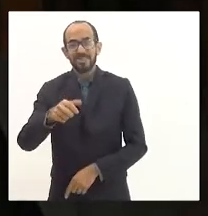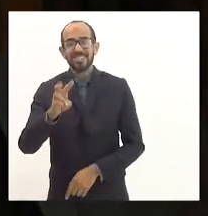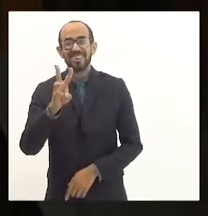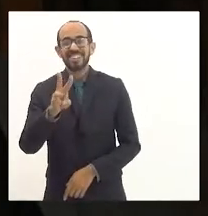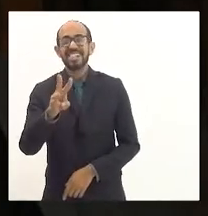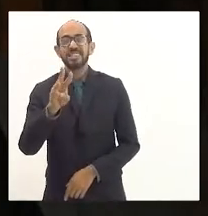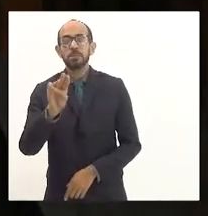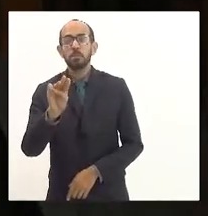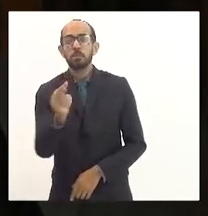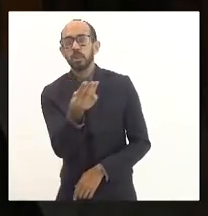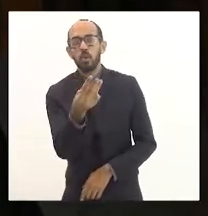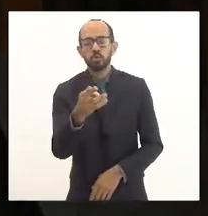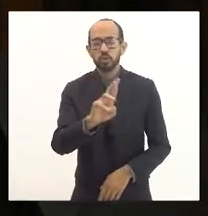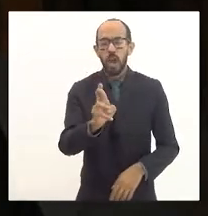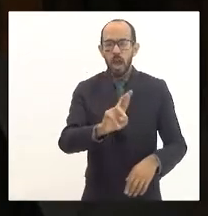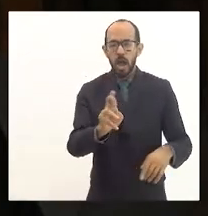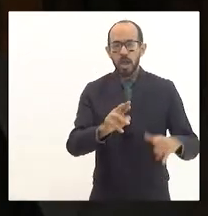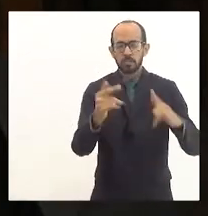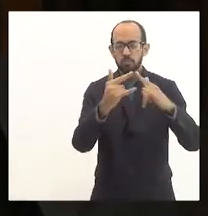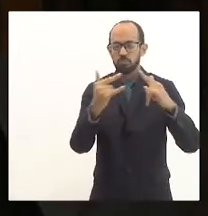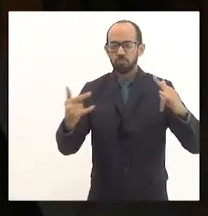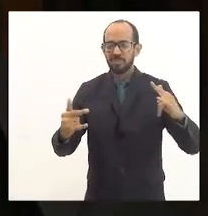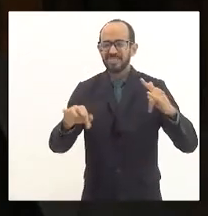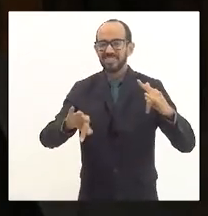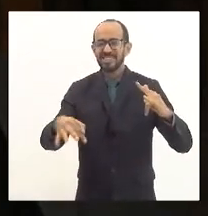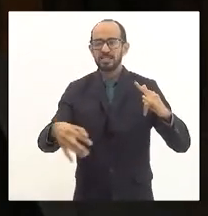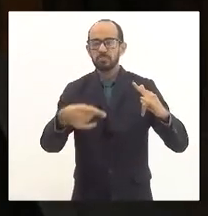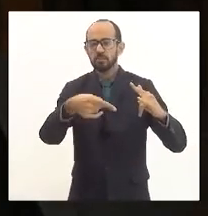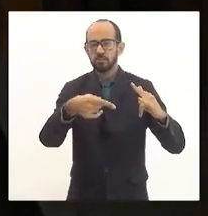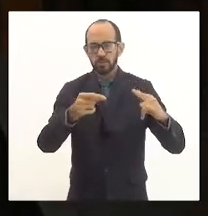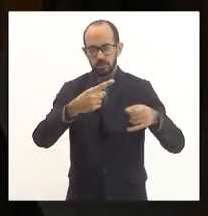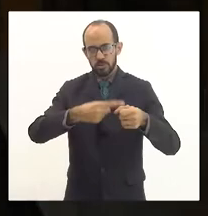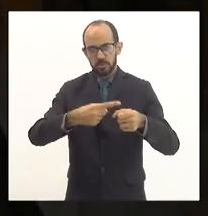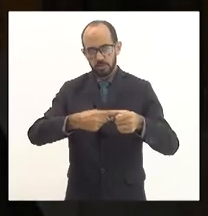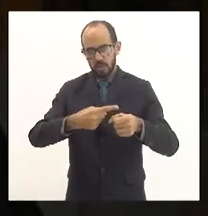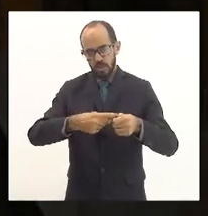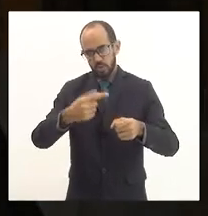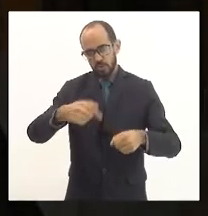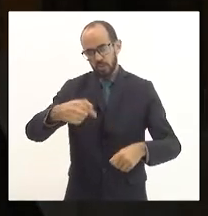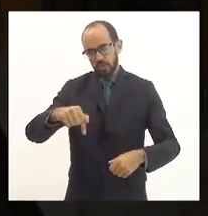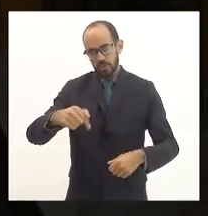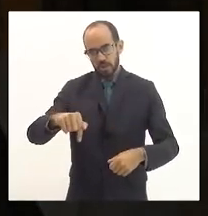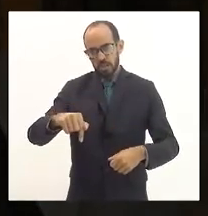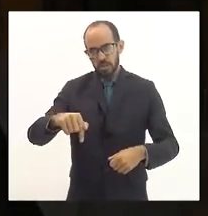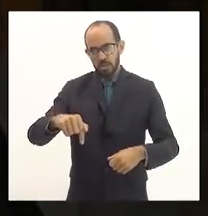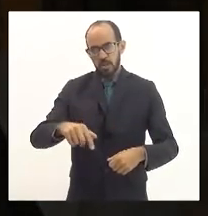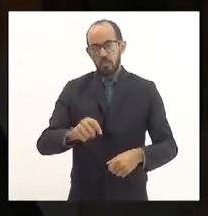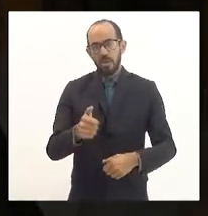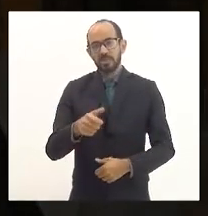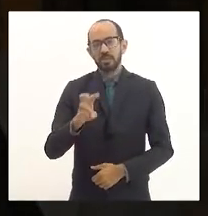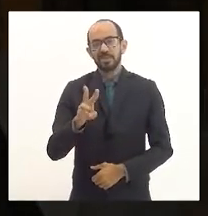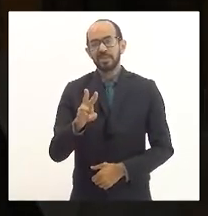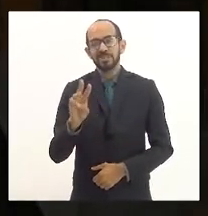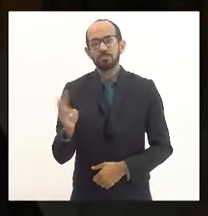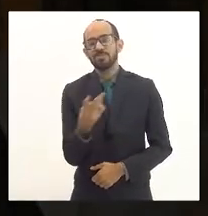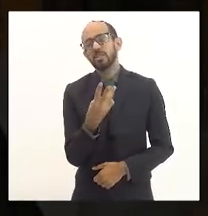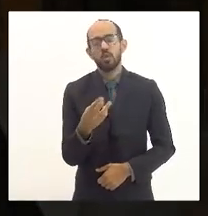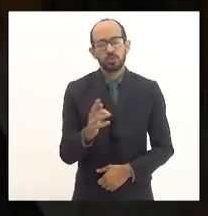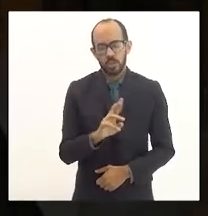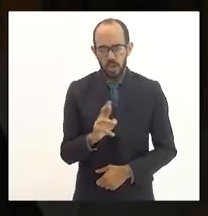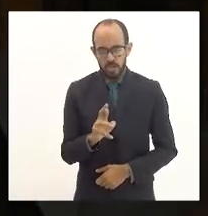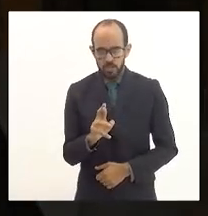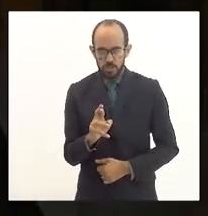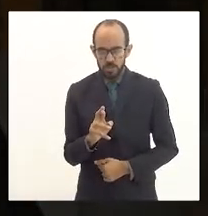por uma tenda Presidente no município de Quissamã quase 3 milhões de reais por uma